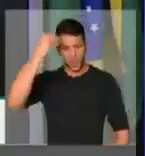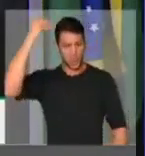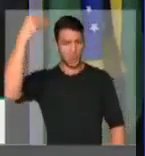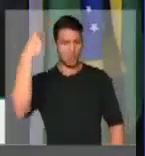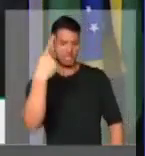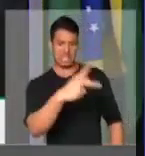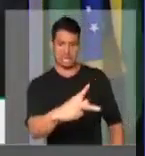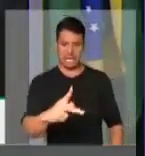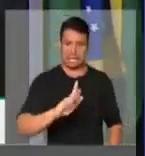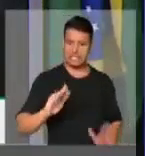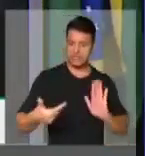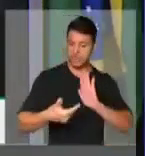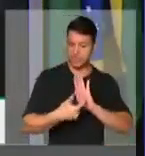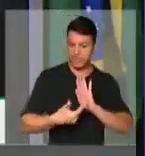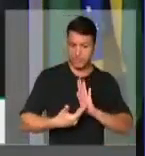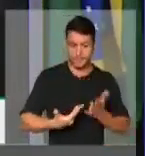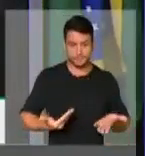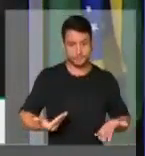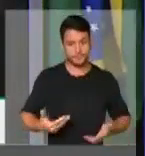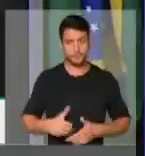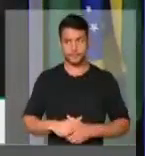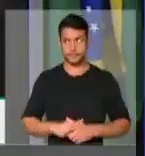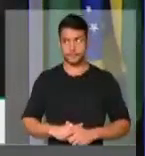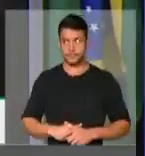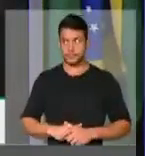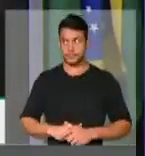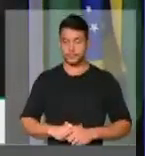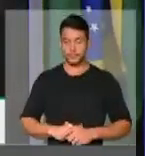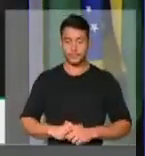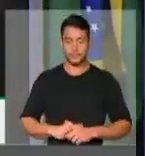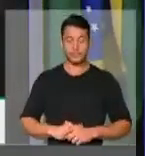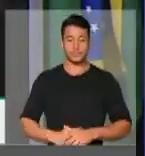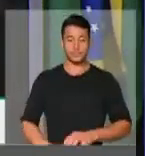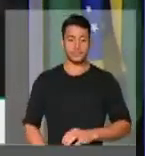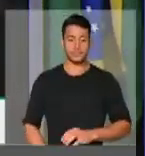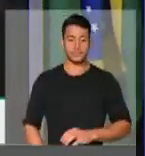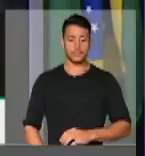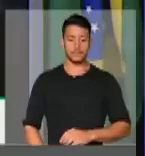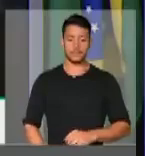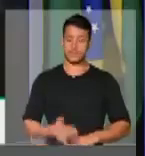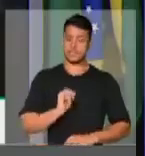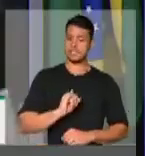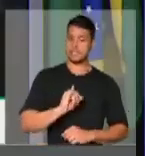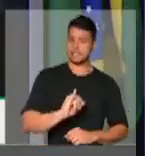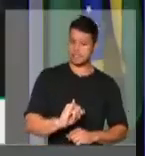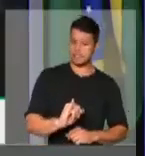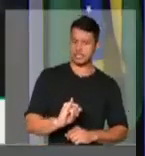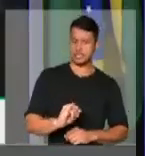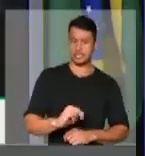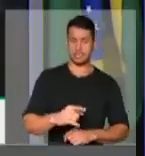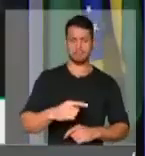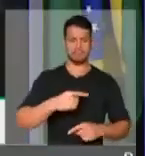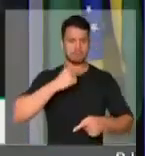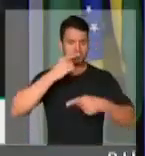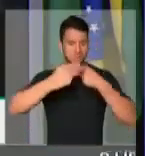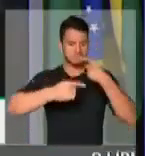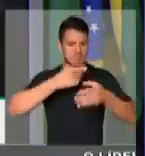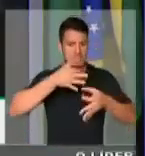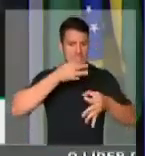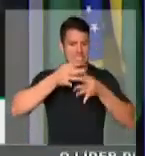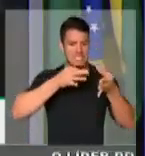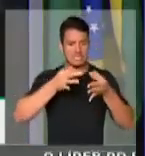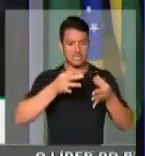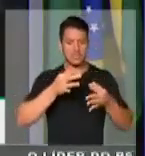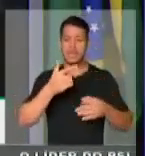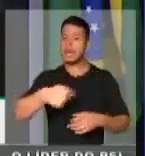na chamada velha política, deputado Gilberto? Aliás, quem critica tanto a velha política,